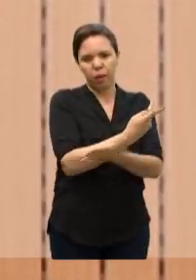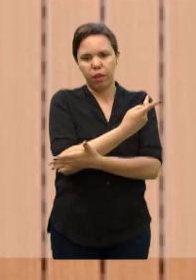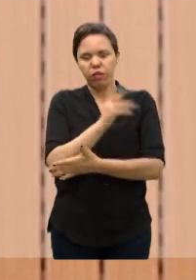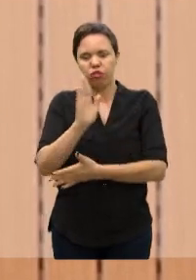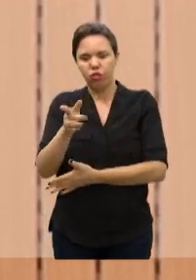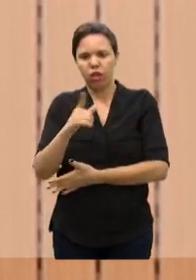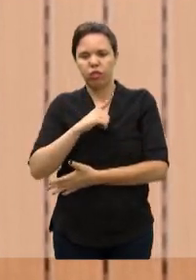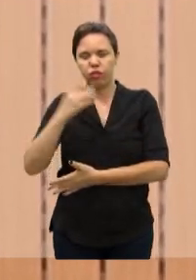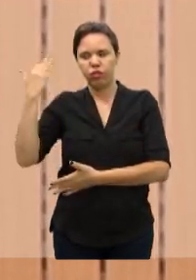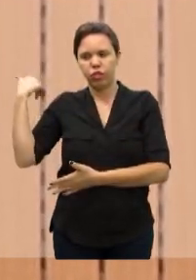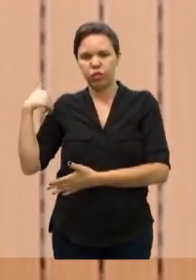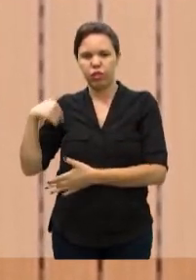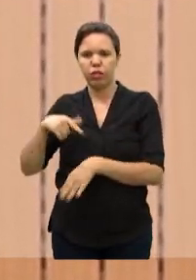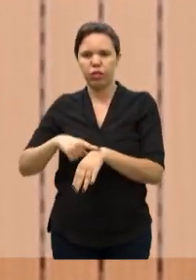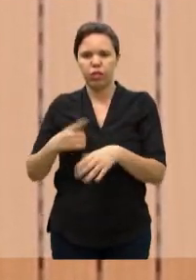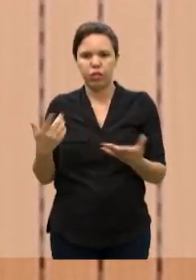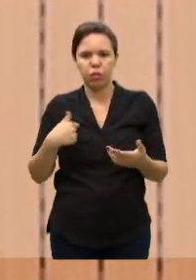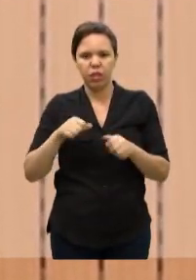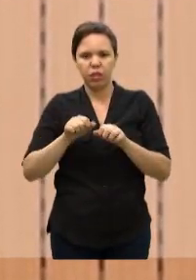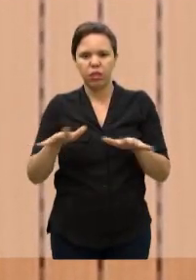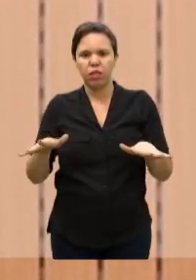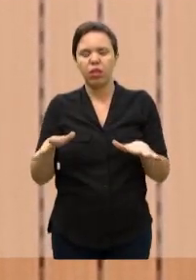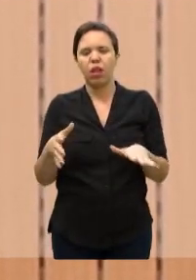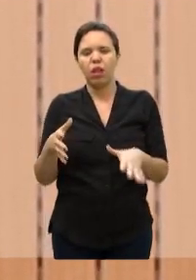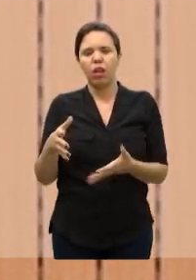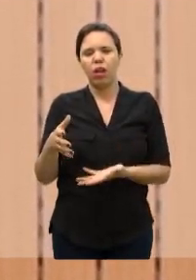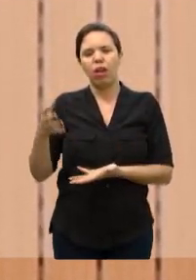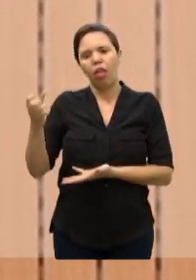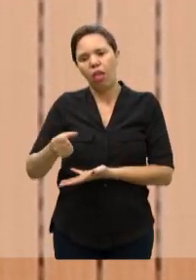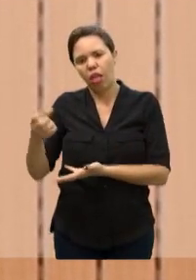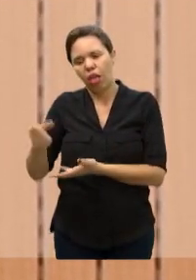já tinha naquela época a distribuição de leite